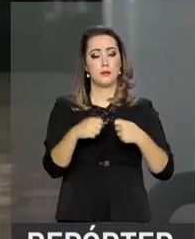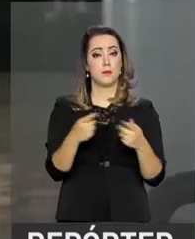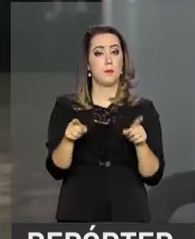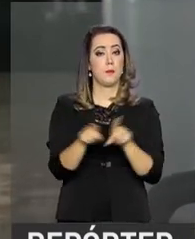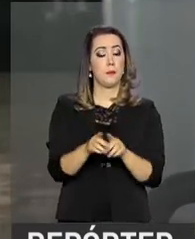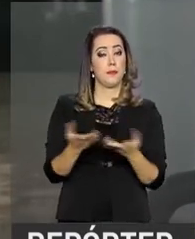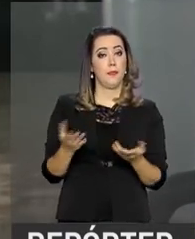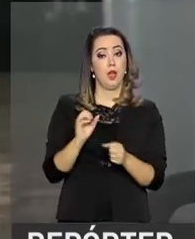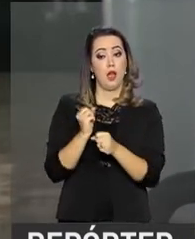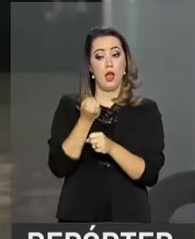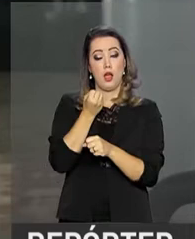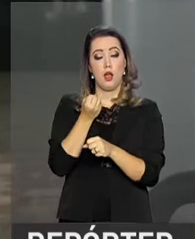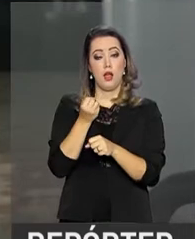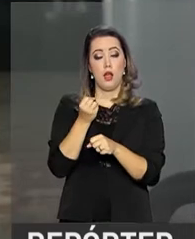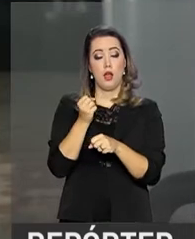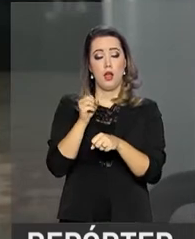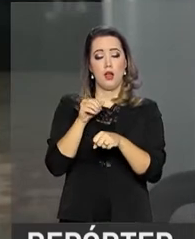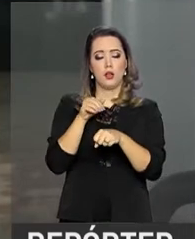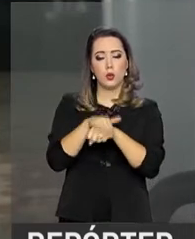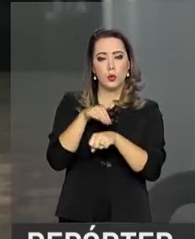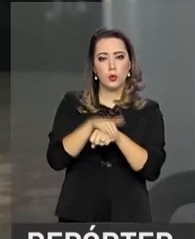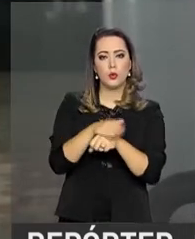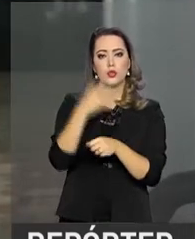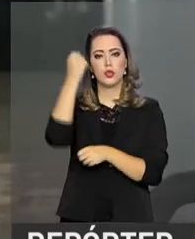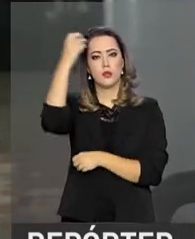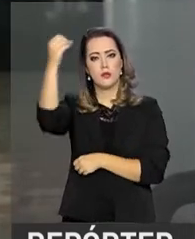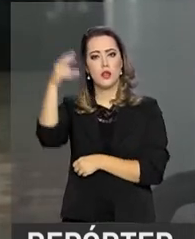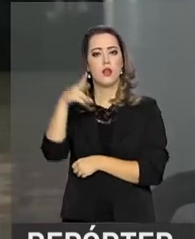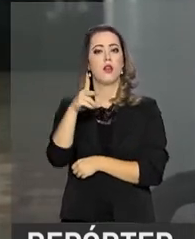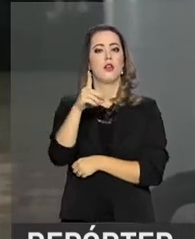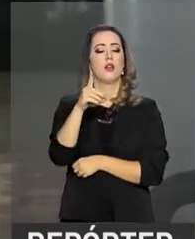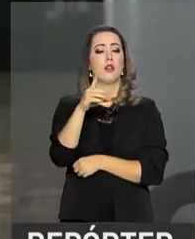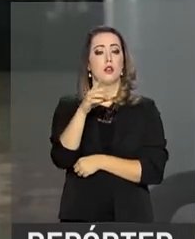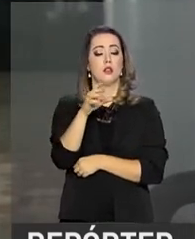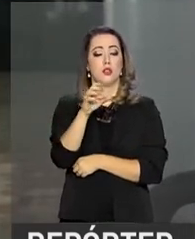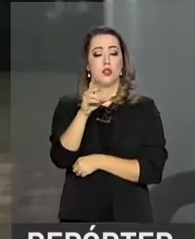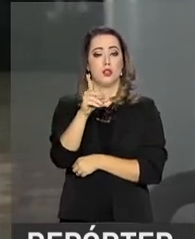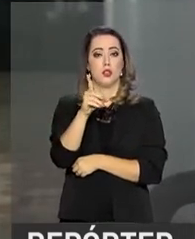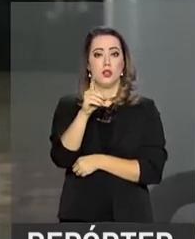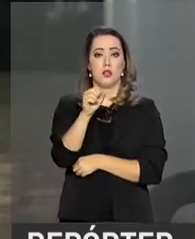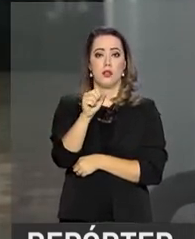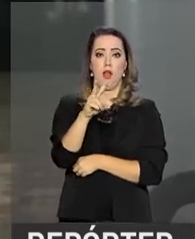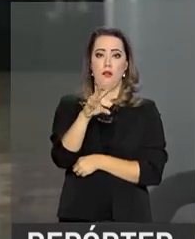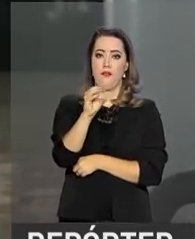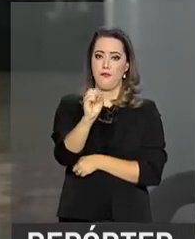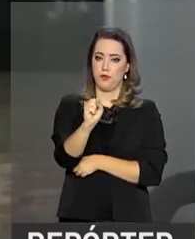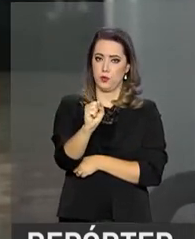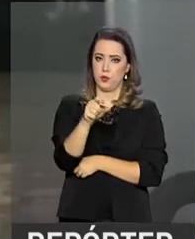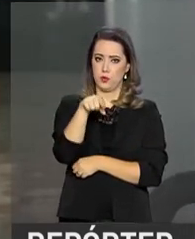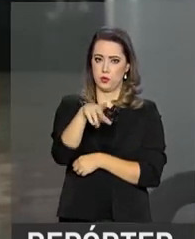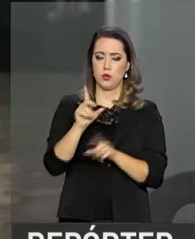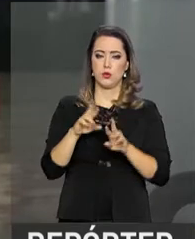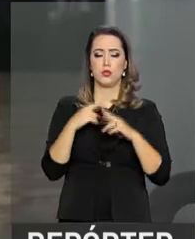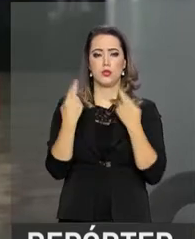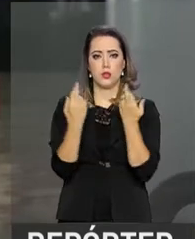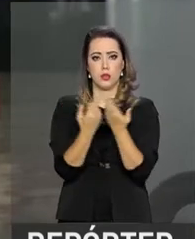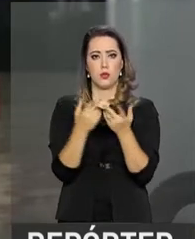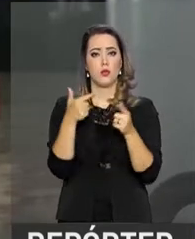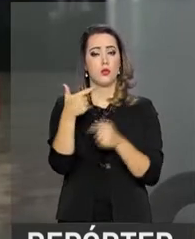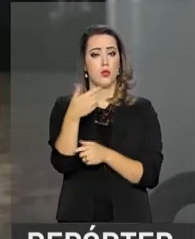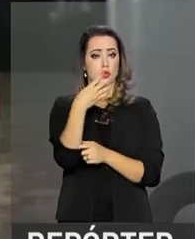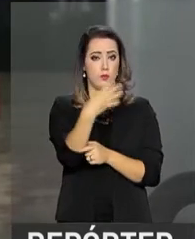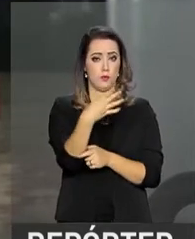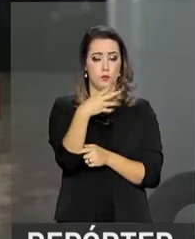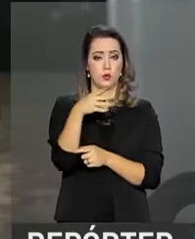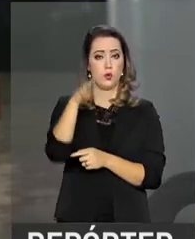participa do fórum econômico mundial o presidente vai discursar na sessão plenária do evento no dia 24